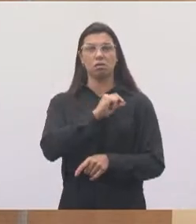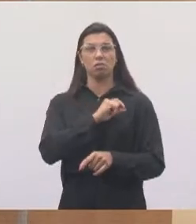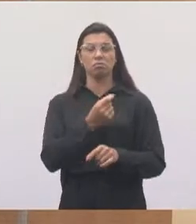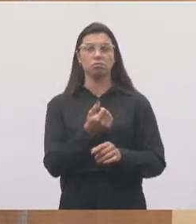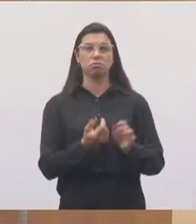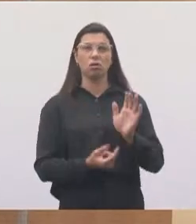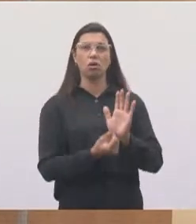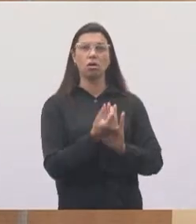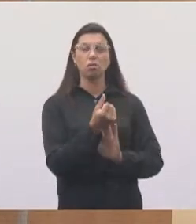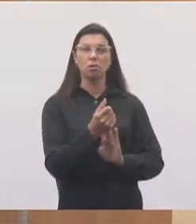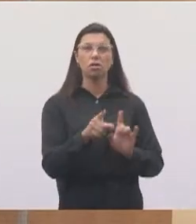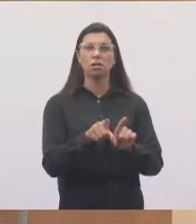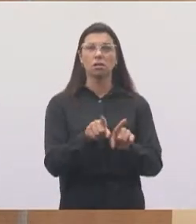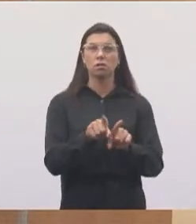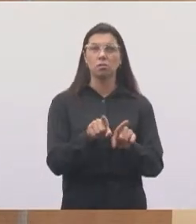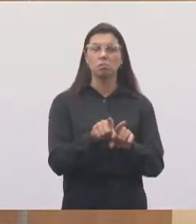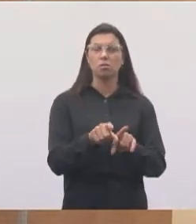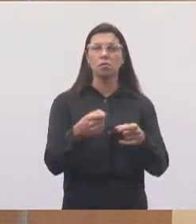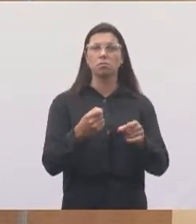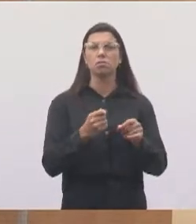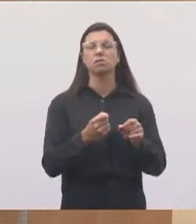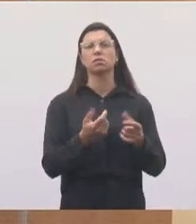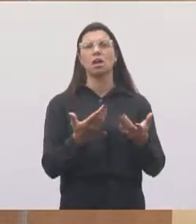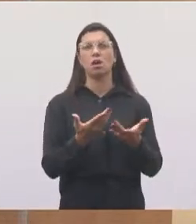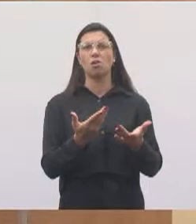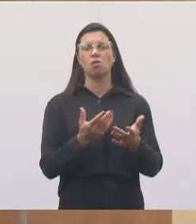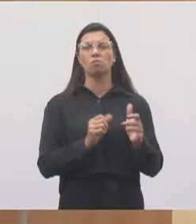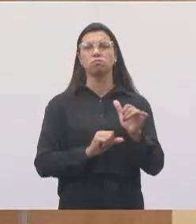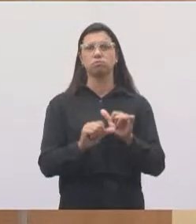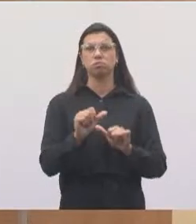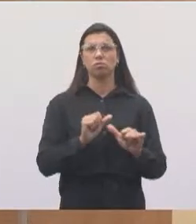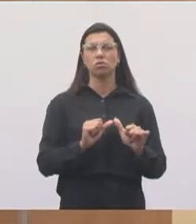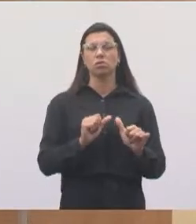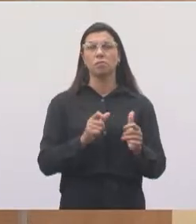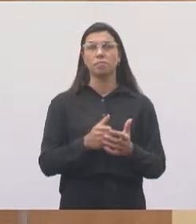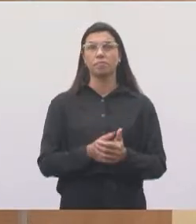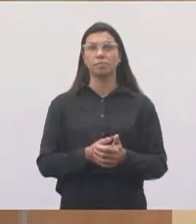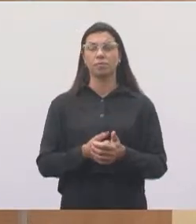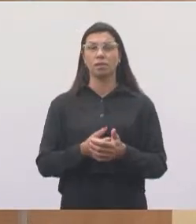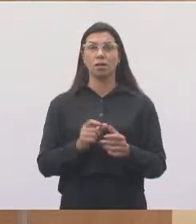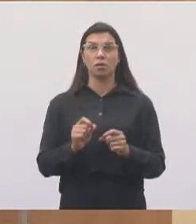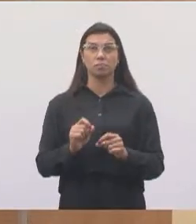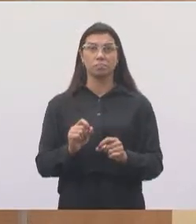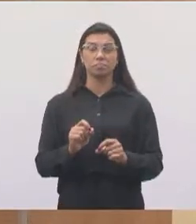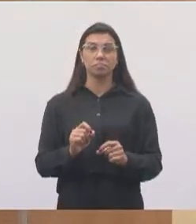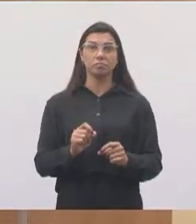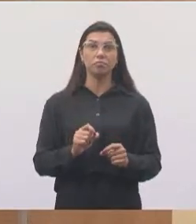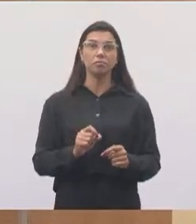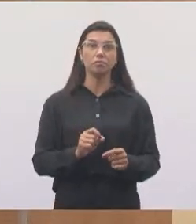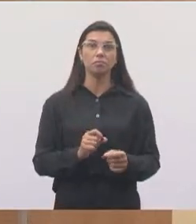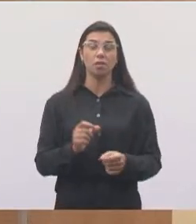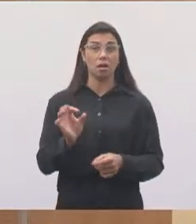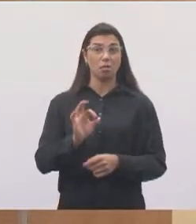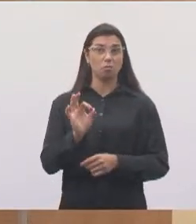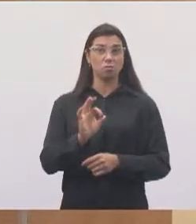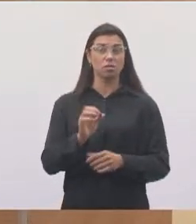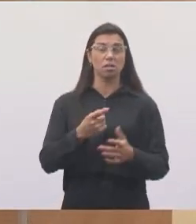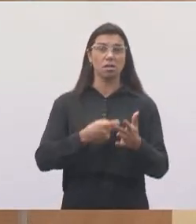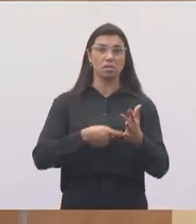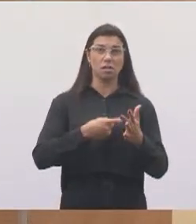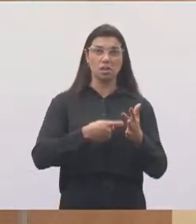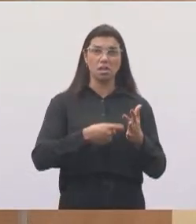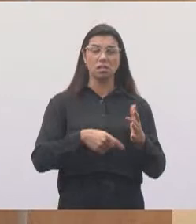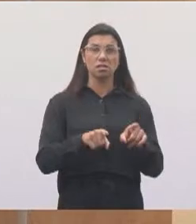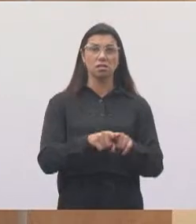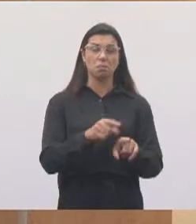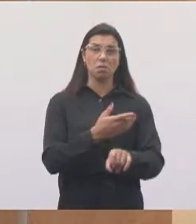orçamentária, prevê a alteração do plano atuarial em vigor com a fixação das alíquotas que deverão ser